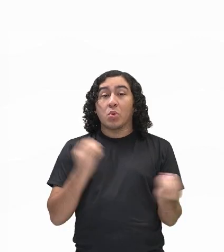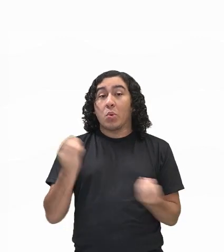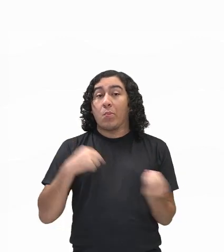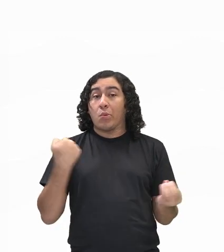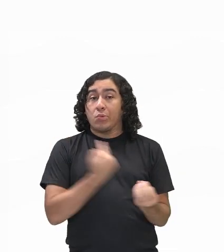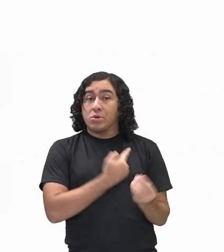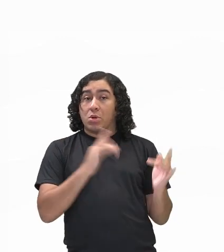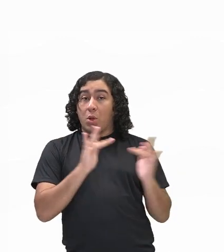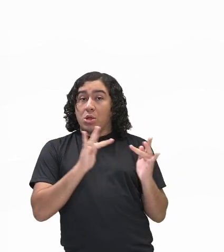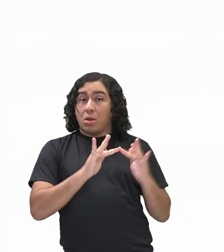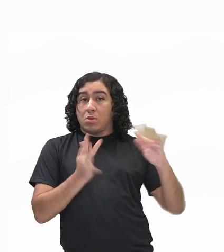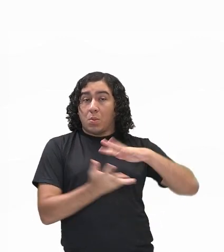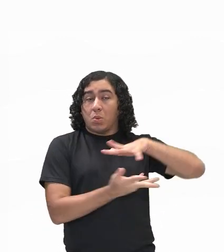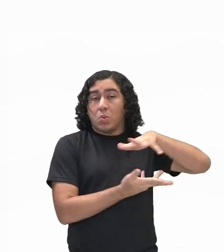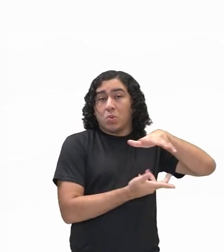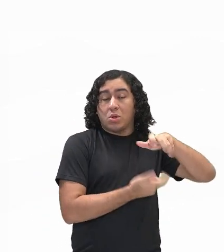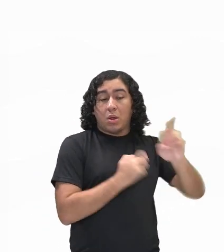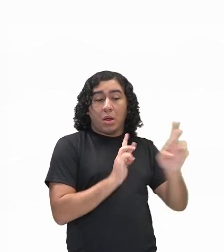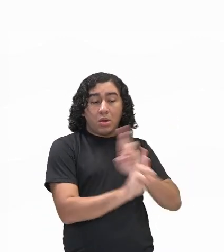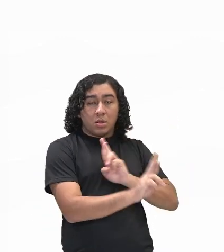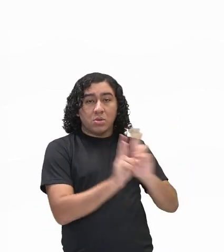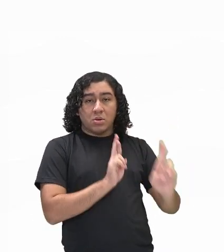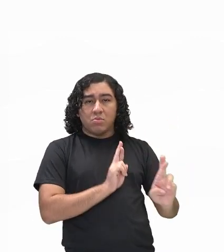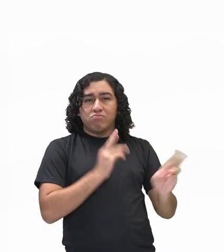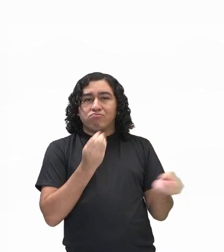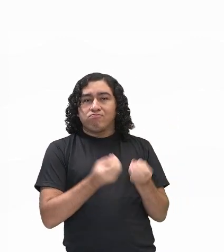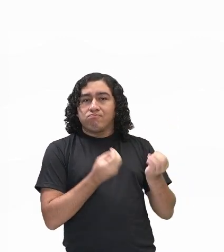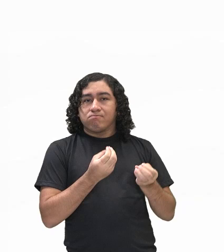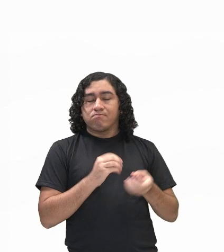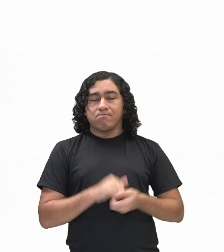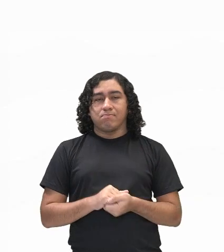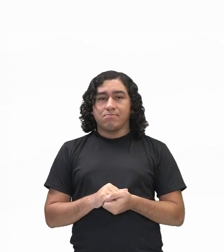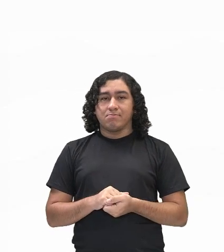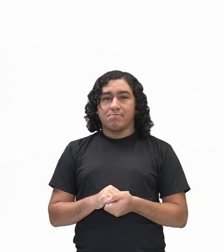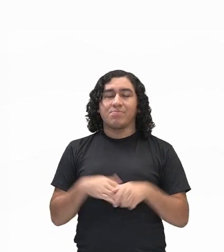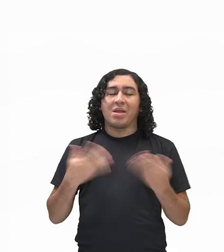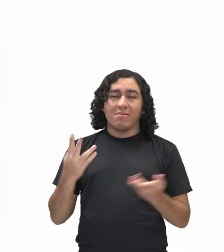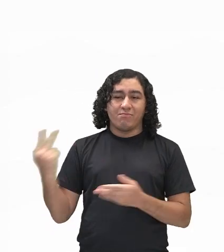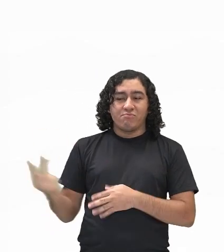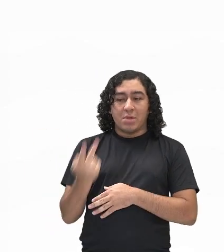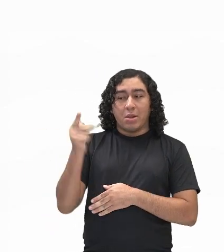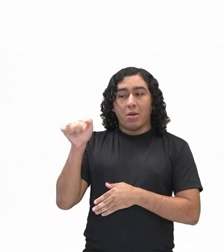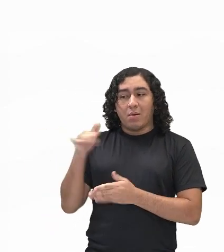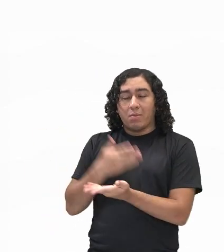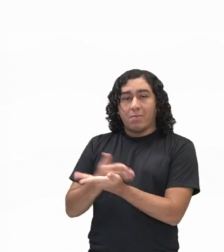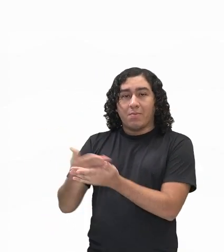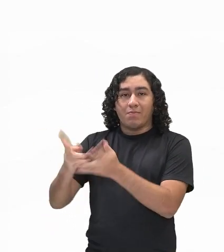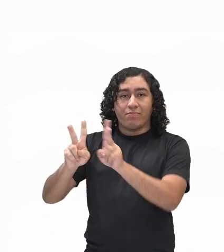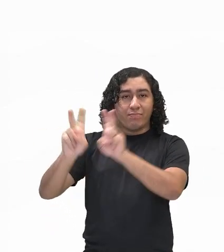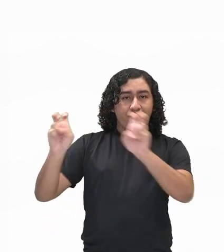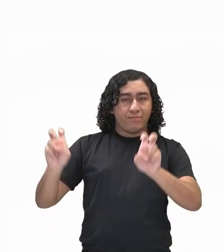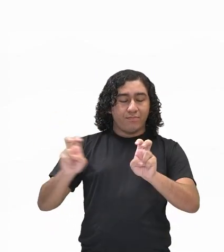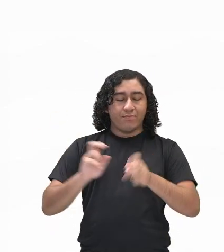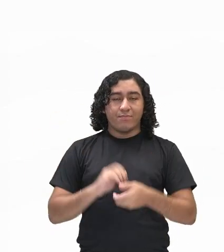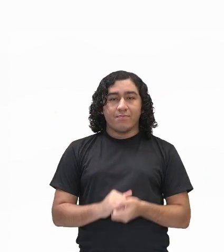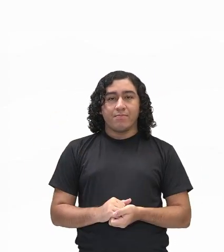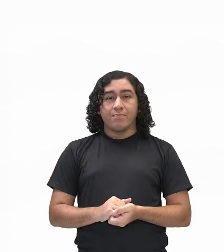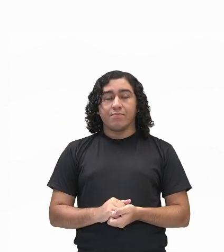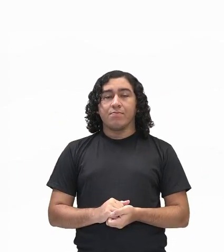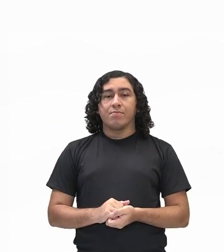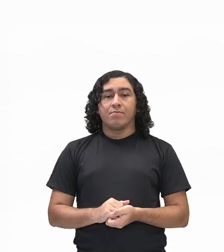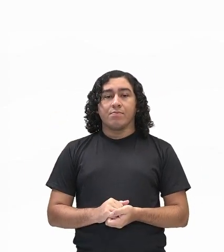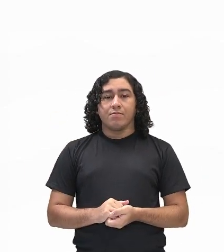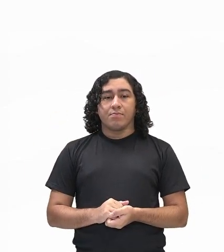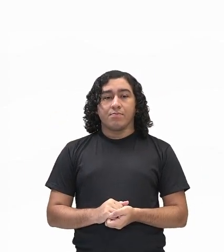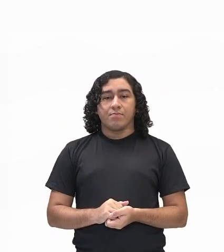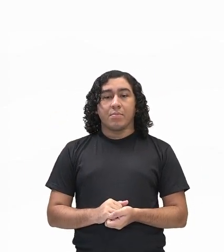outro? Nos relacionando com o outro? Então, aqui é que entra a questão dos valores. Então, como diz aí, um